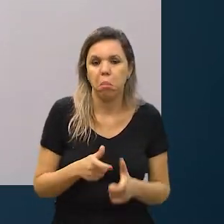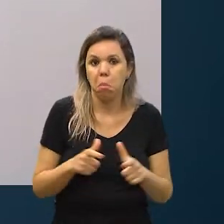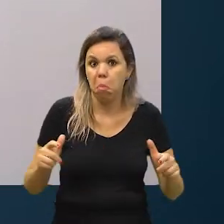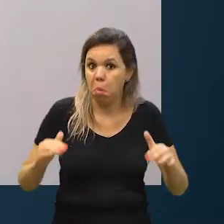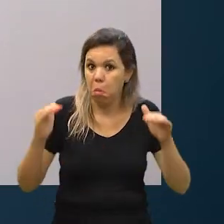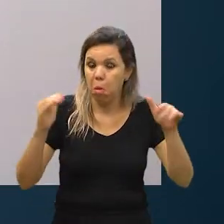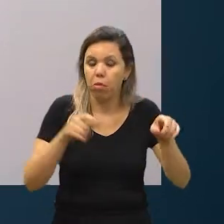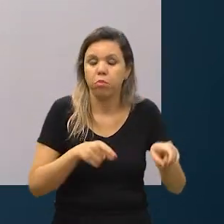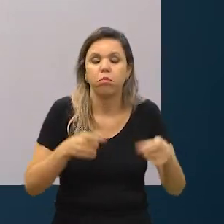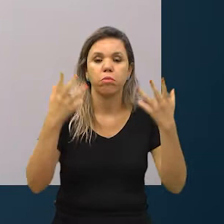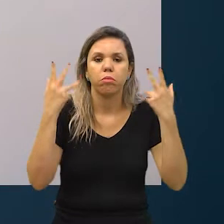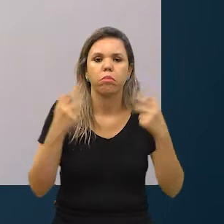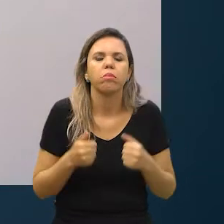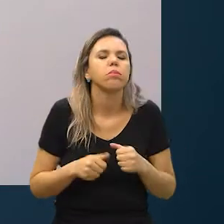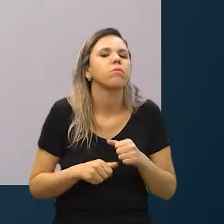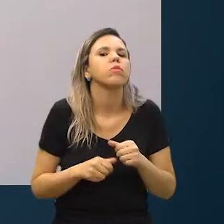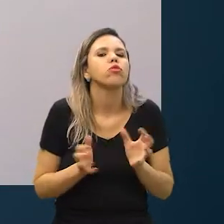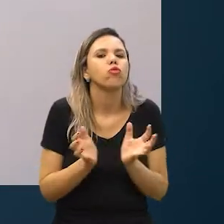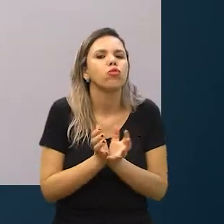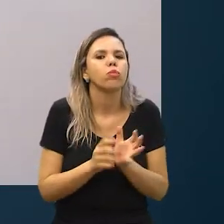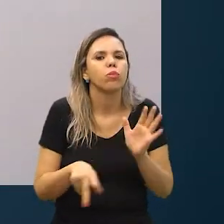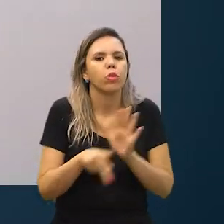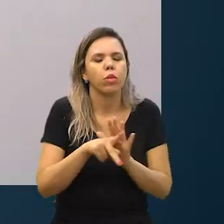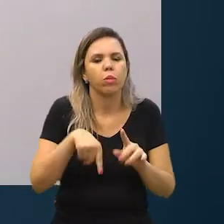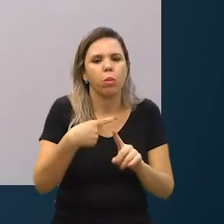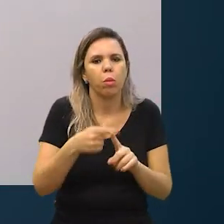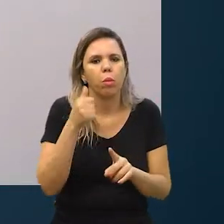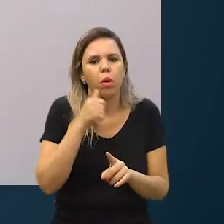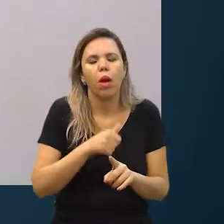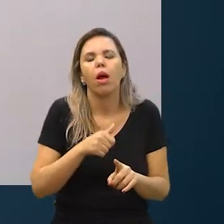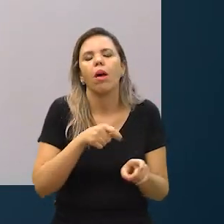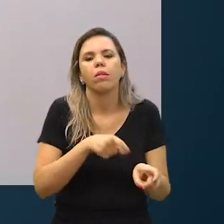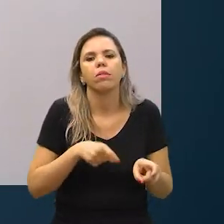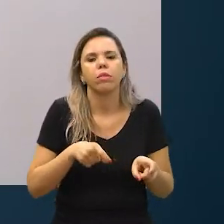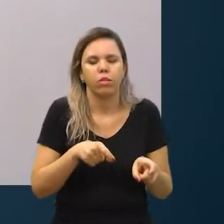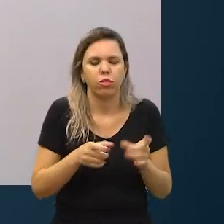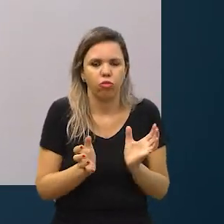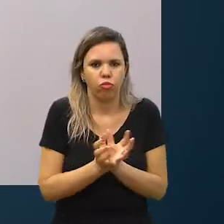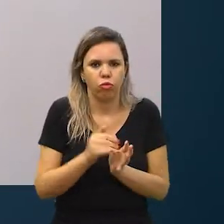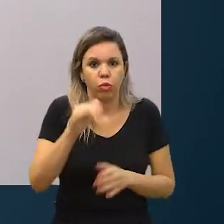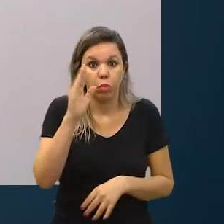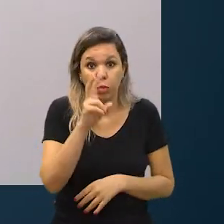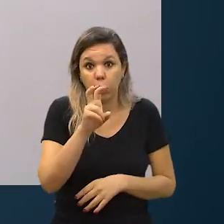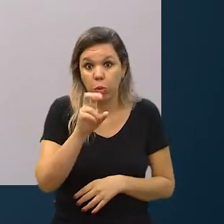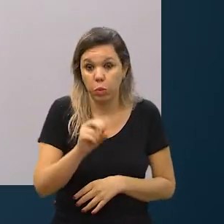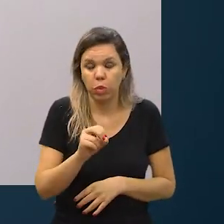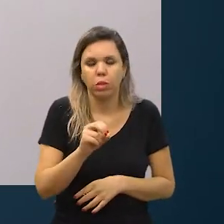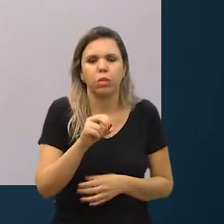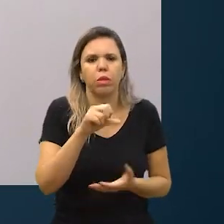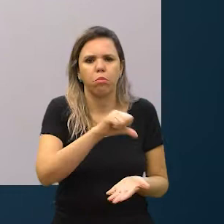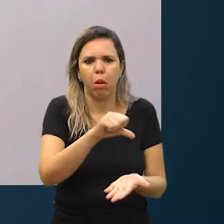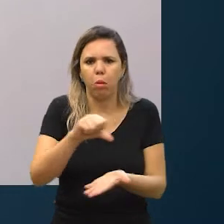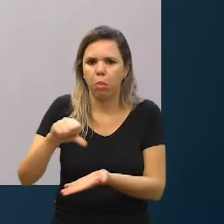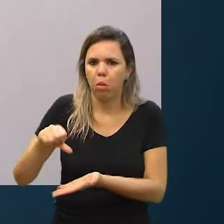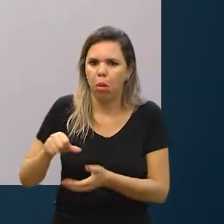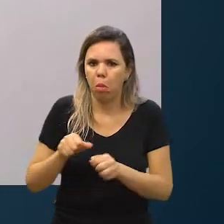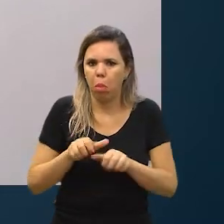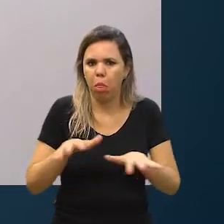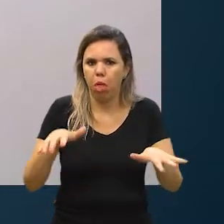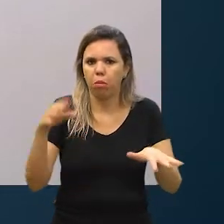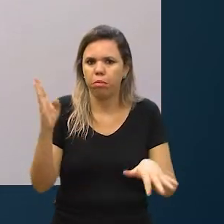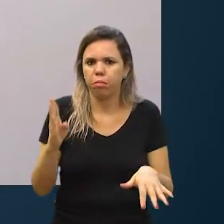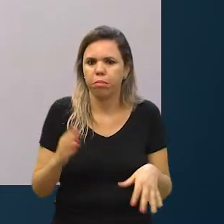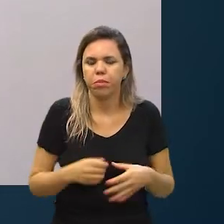que criou o projeto, aí, o núcleo, né? Mulher Mais Agro Cocamar, né? Uma cooperativa que tem mais de 50 unidades aí espalhadas